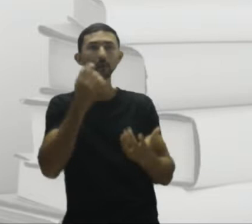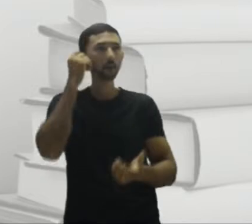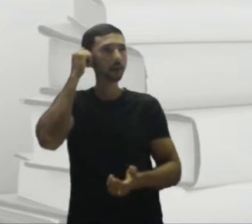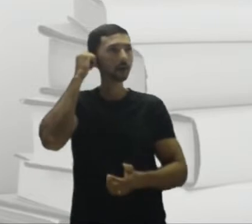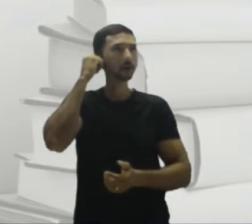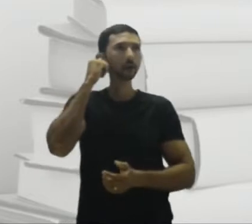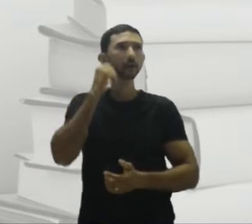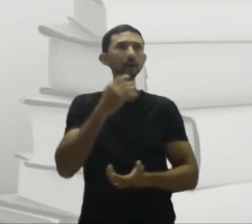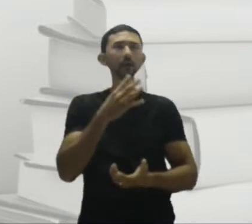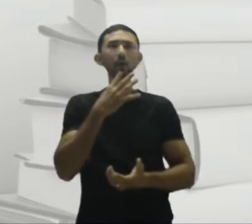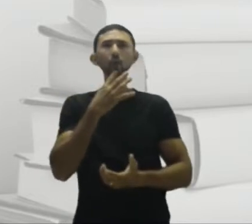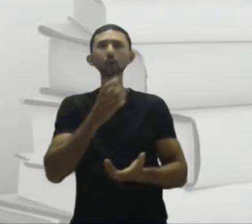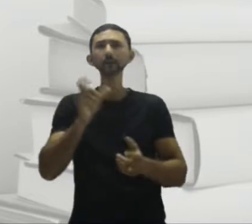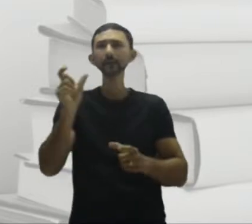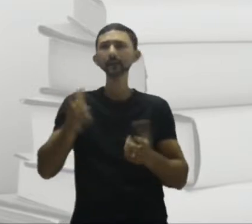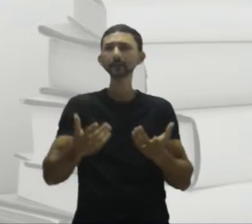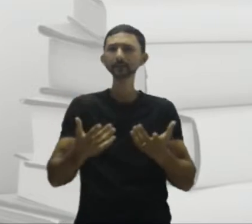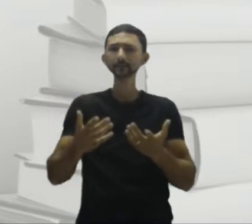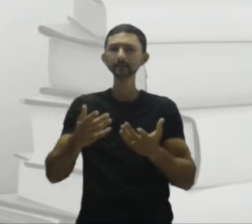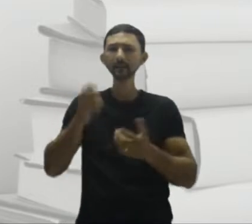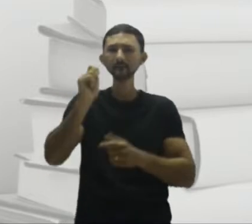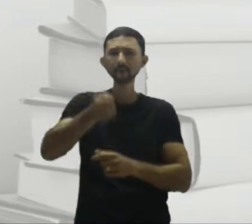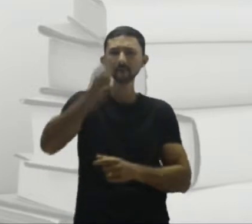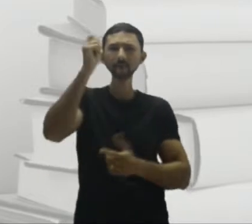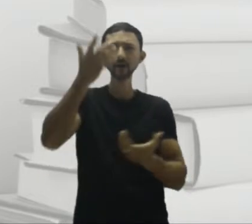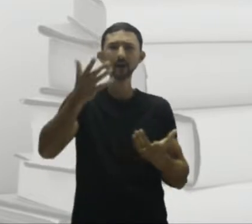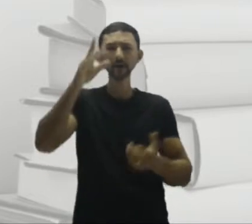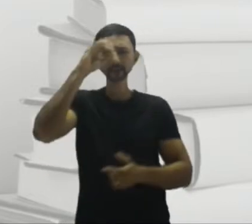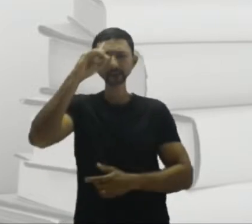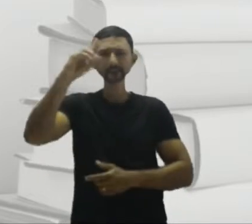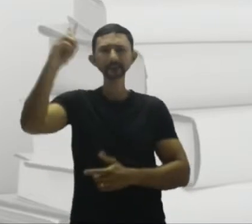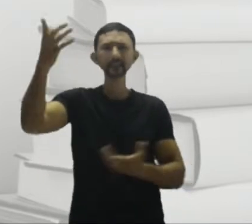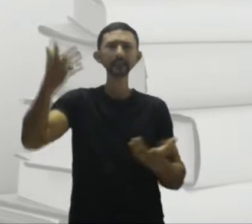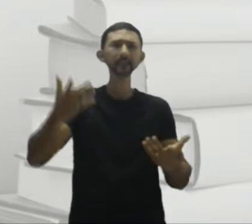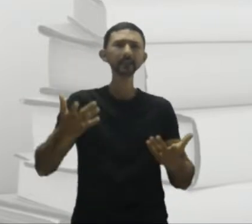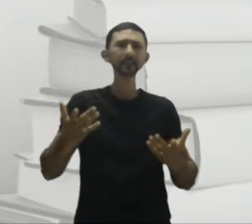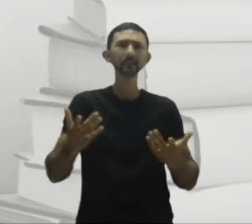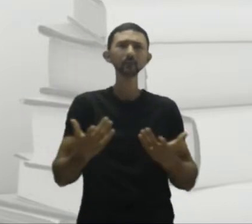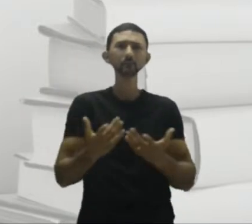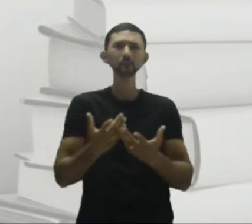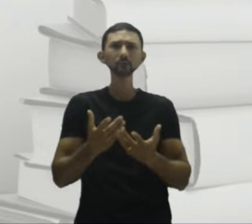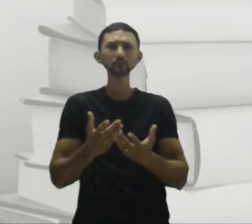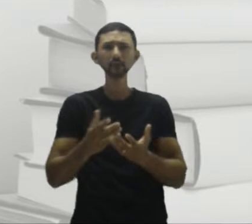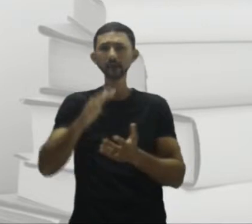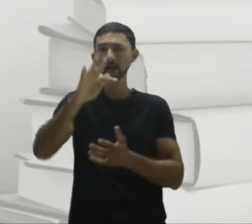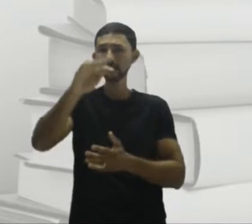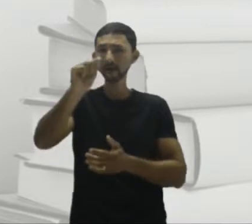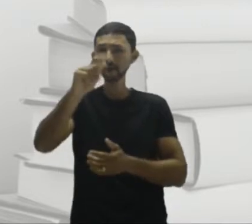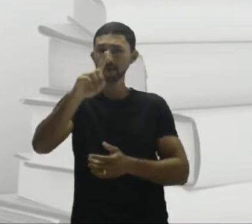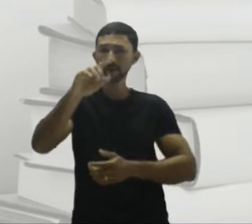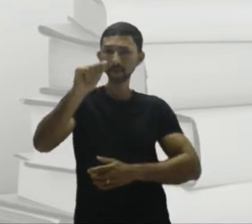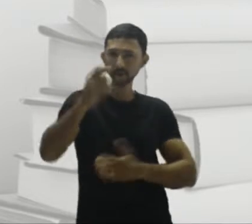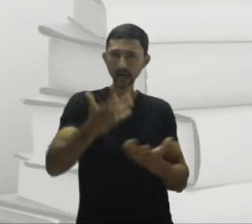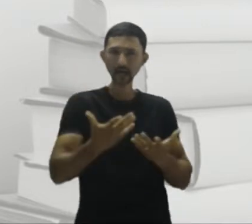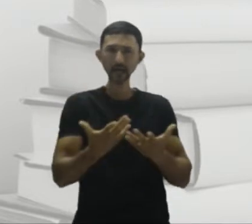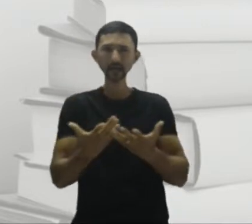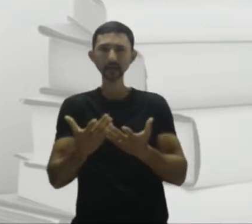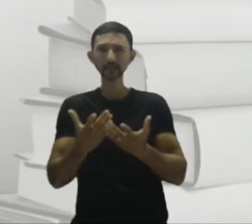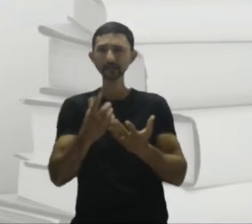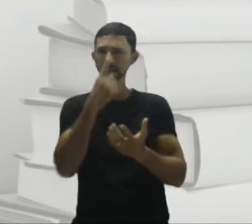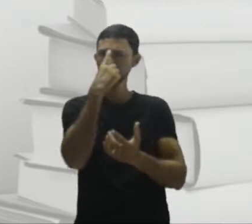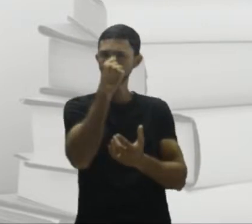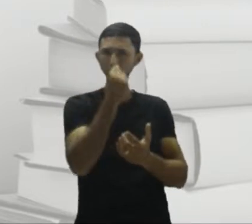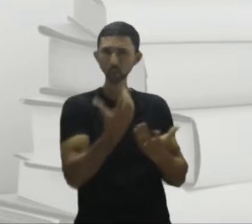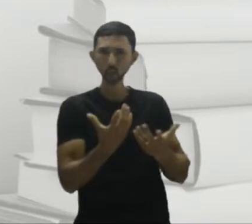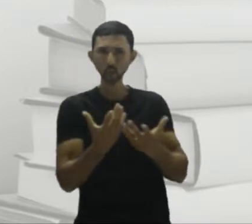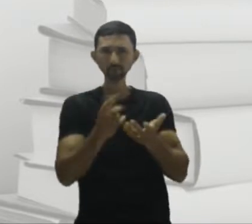já viram figuras de fadas, de deuses, né, de duendes, enfim,